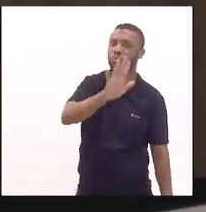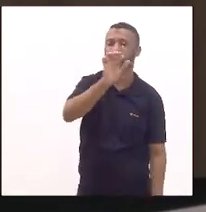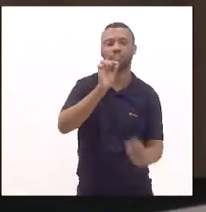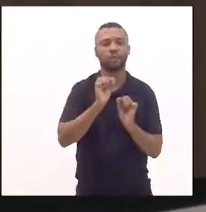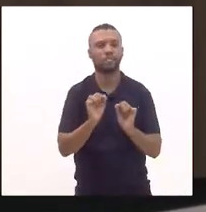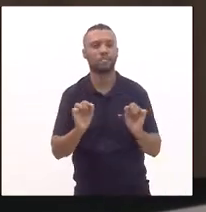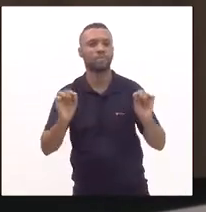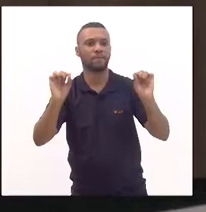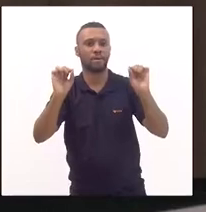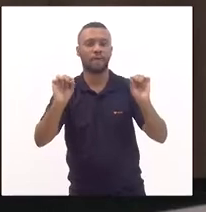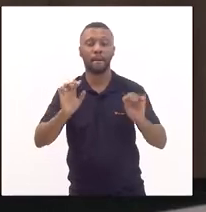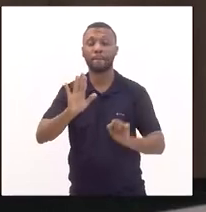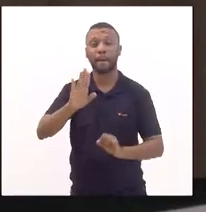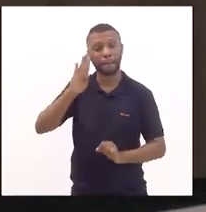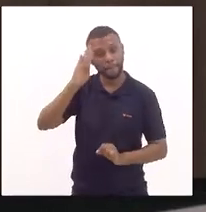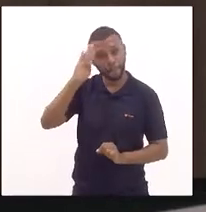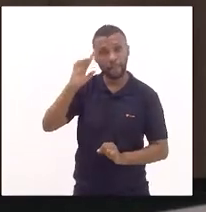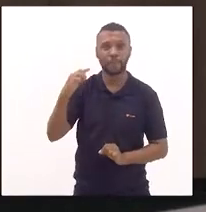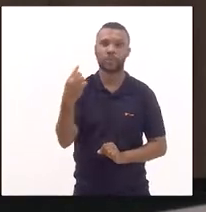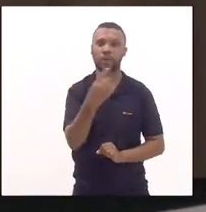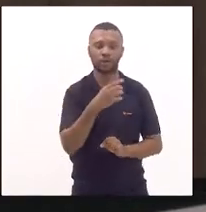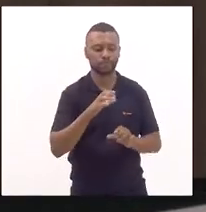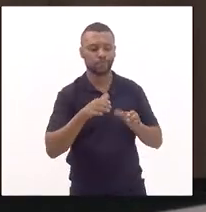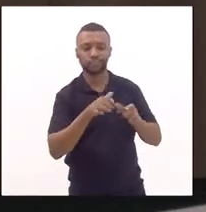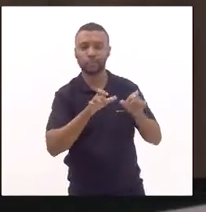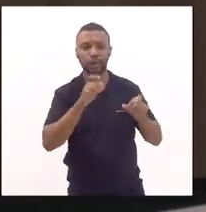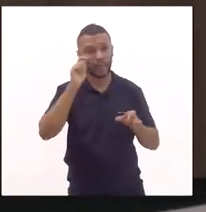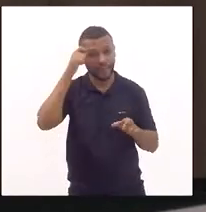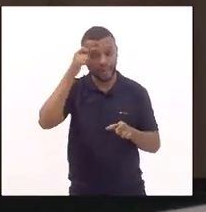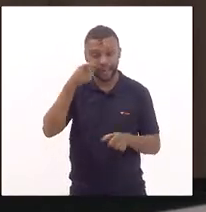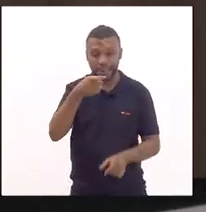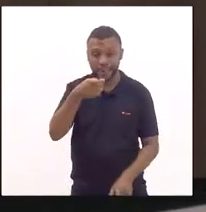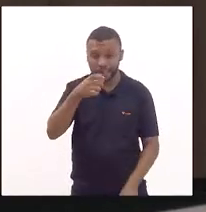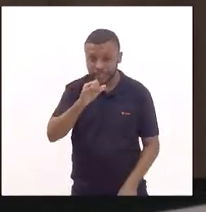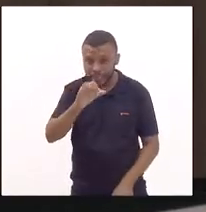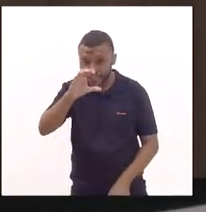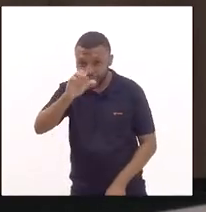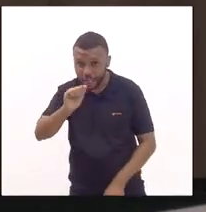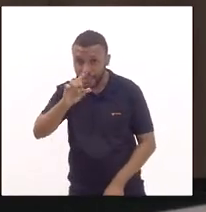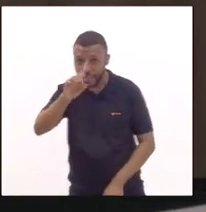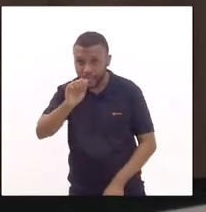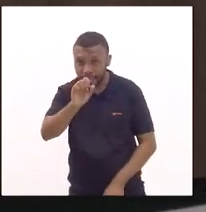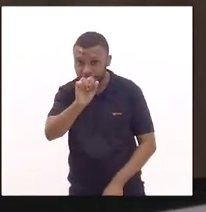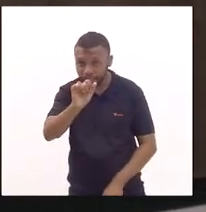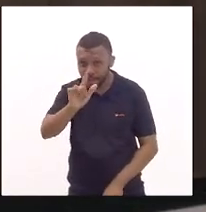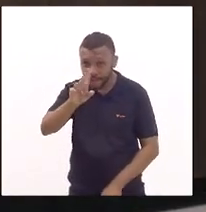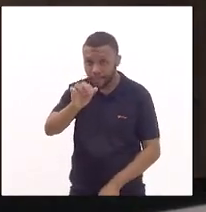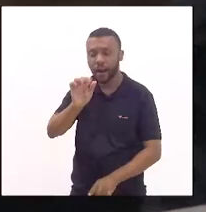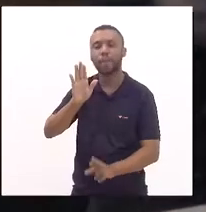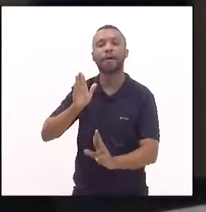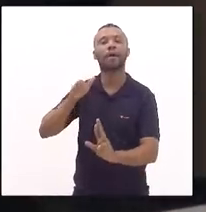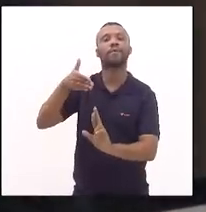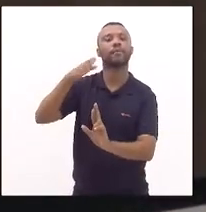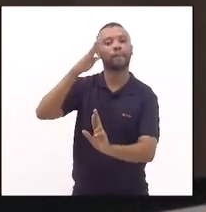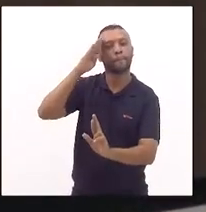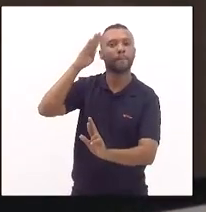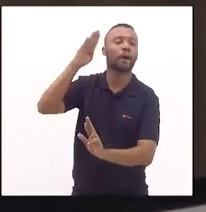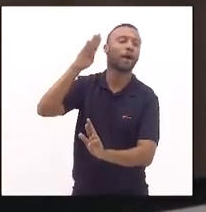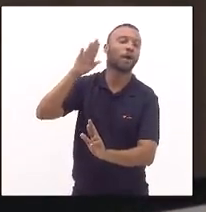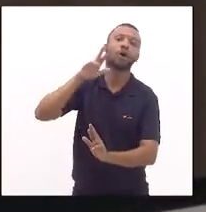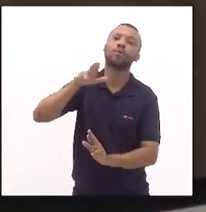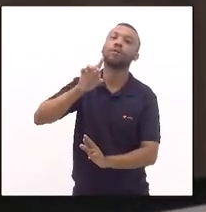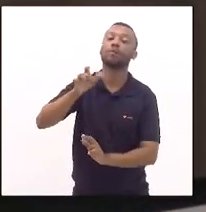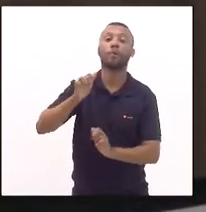brasileiras, mas principalmente para nós, pessoas negras, a Chica é uma das grandes referências, não só